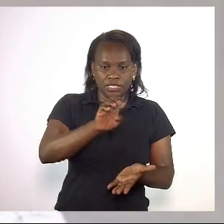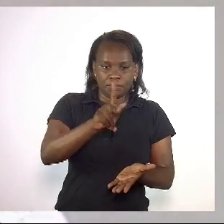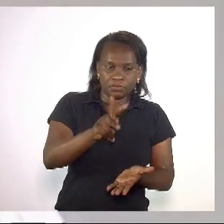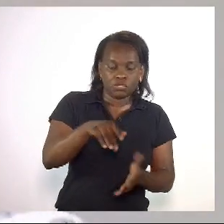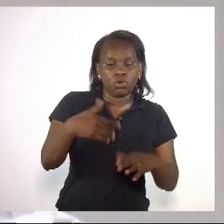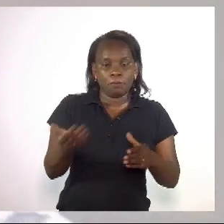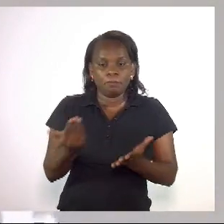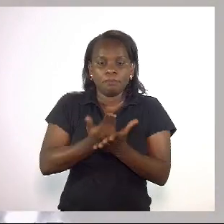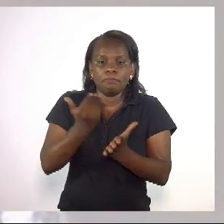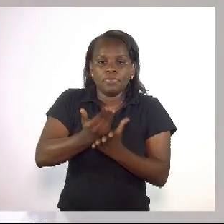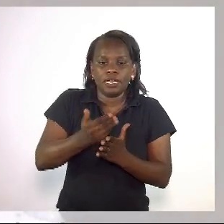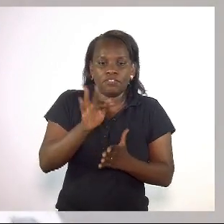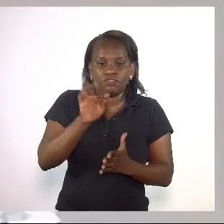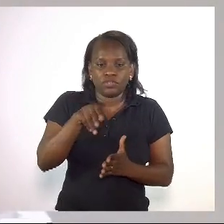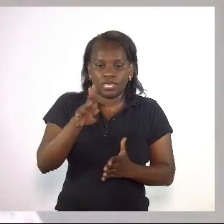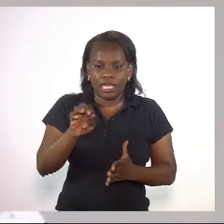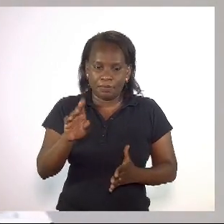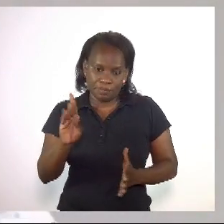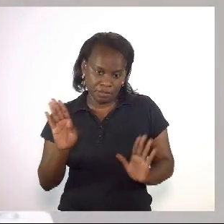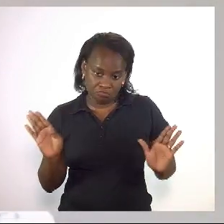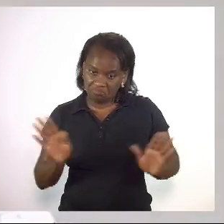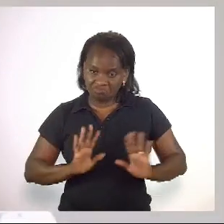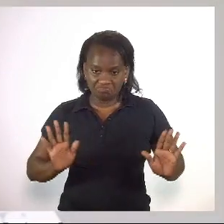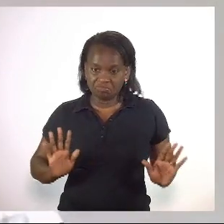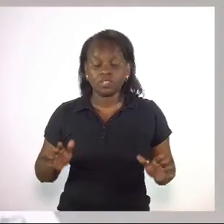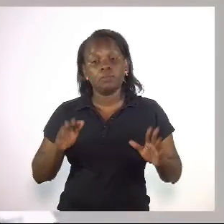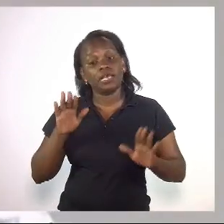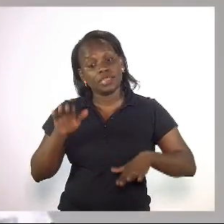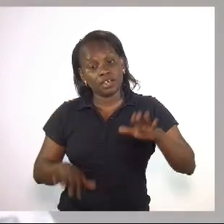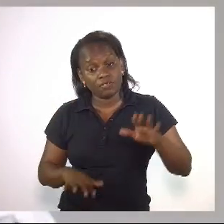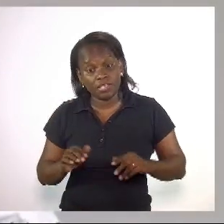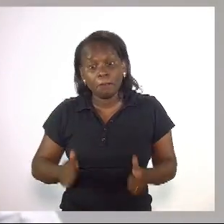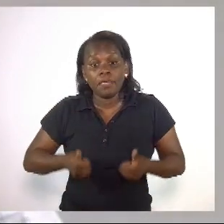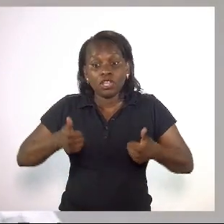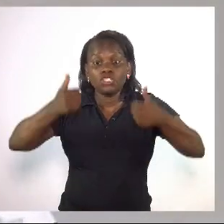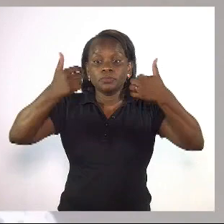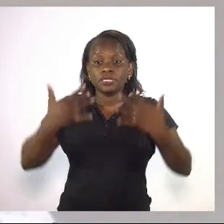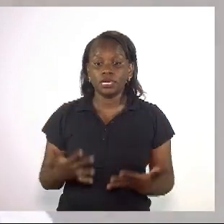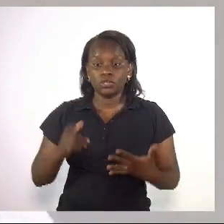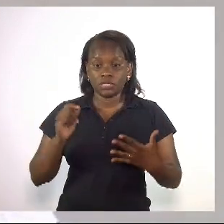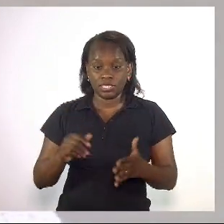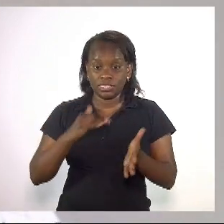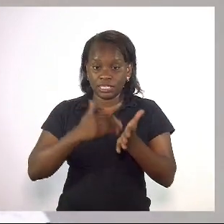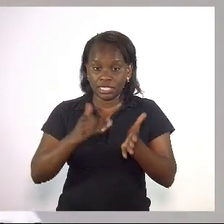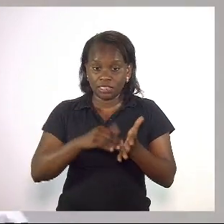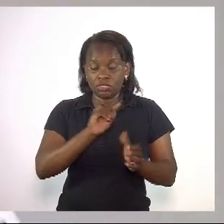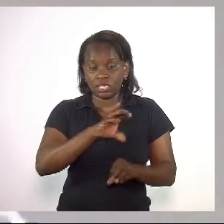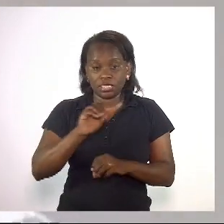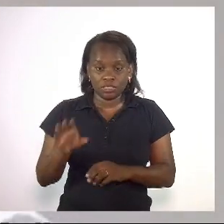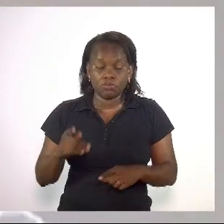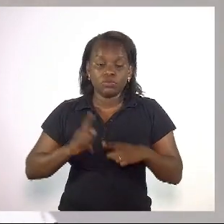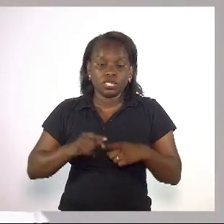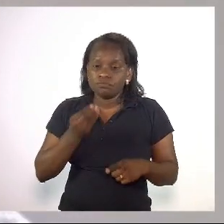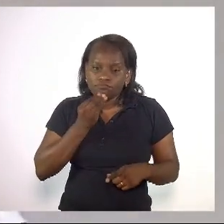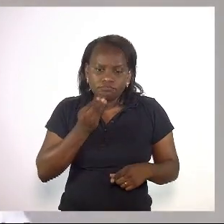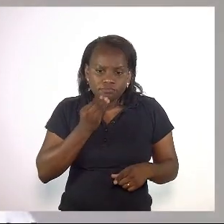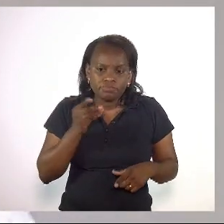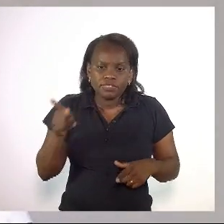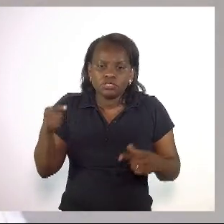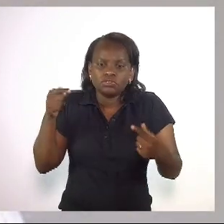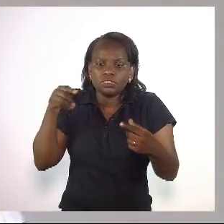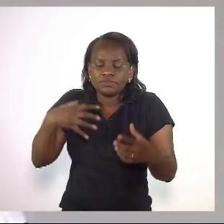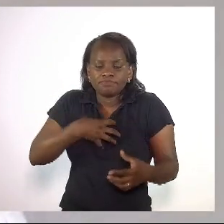Fundeb. É absolutamente. Talvez, melhor dirá a Secretaria de Educação, porque, por óbvio, isso